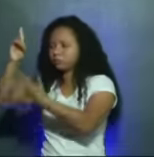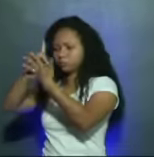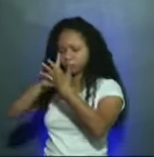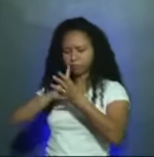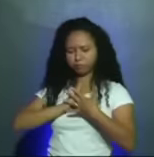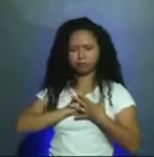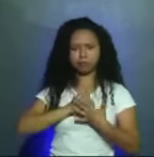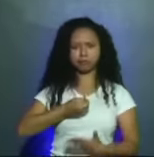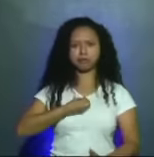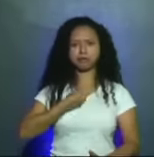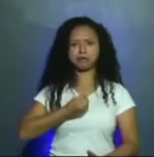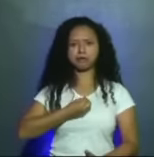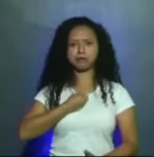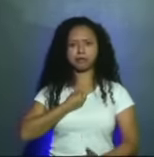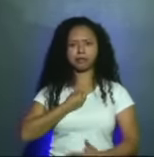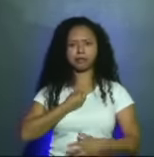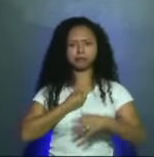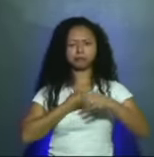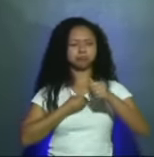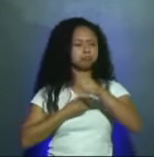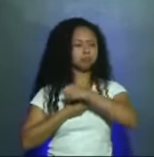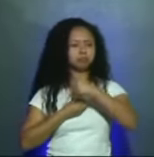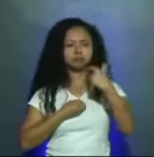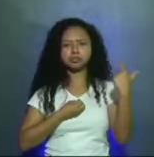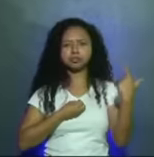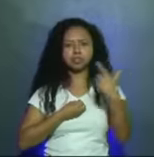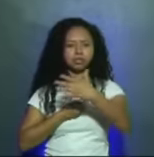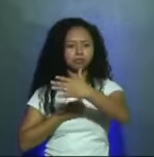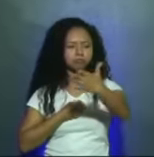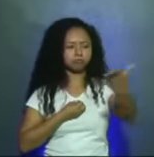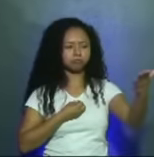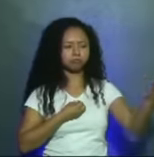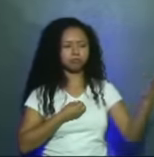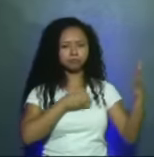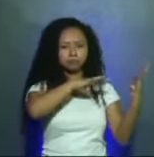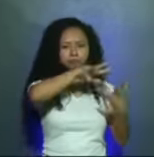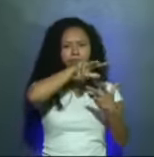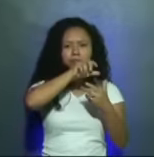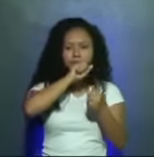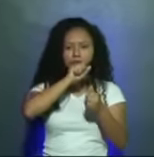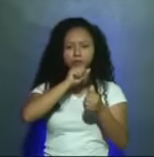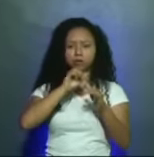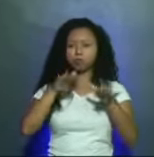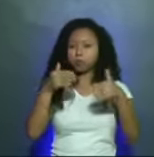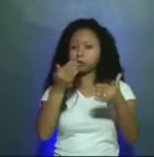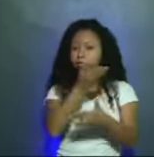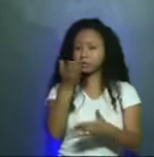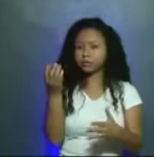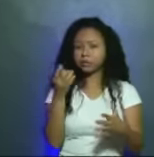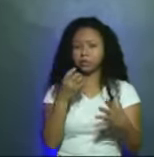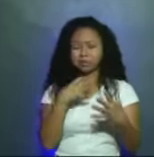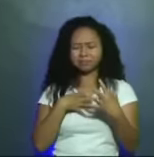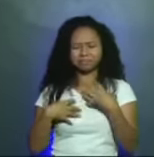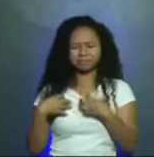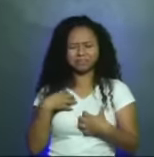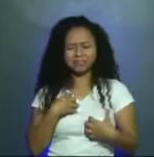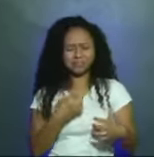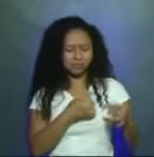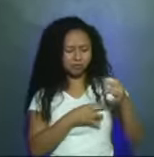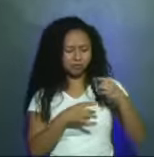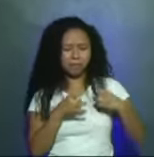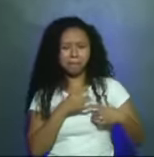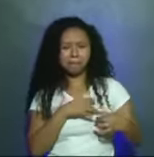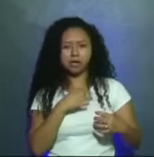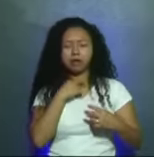dele expulsa todo medo, então, quando você sentir qualquer medo, é só você falar em voz alta.